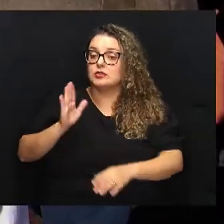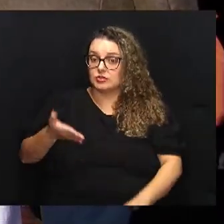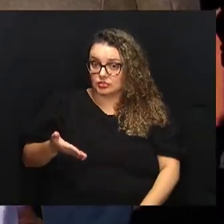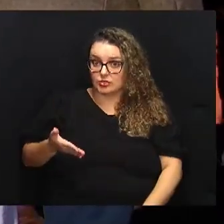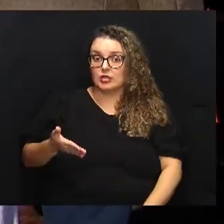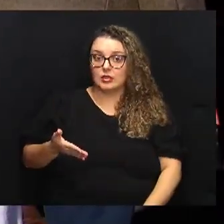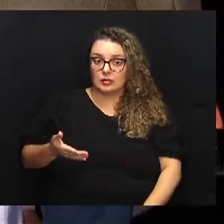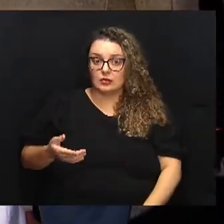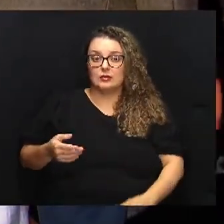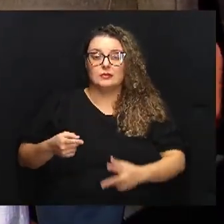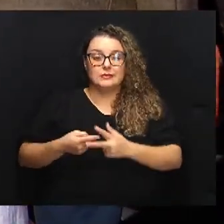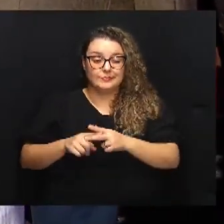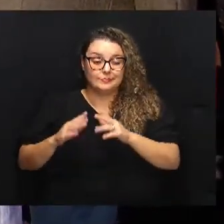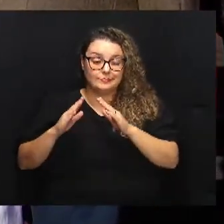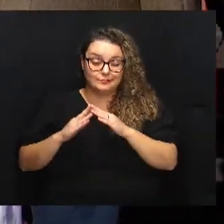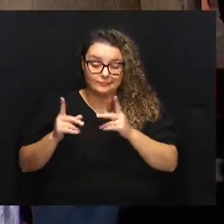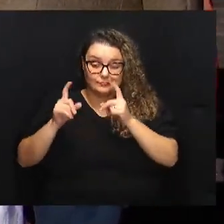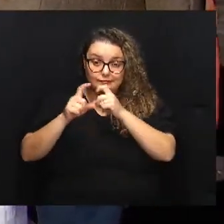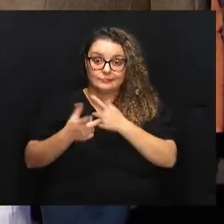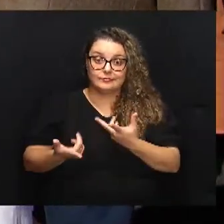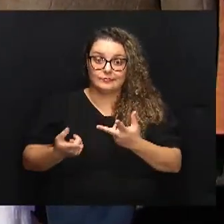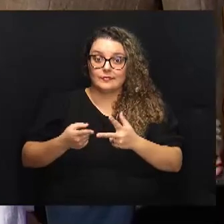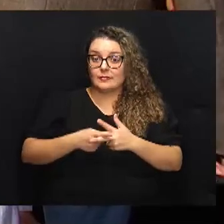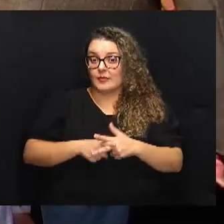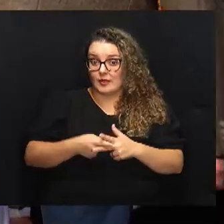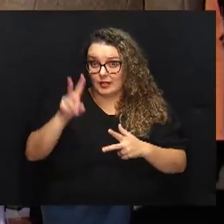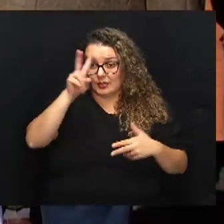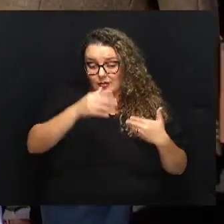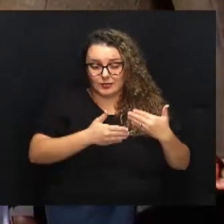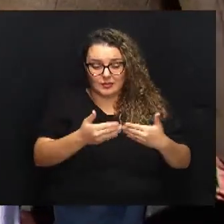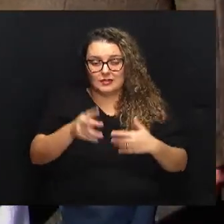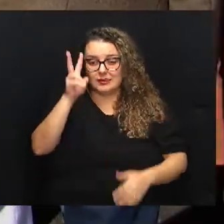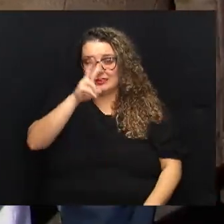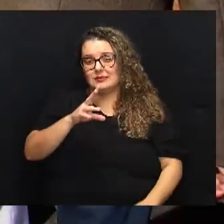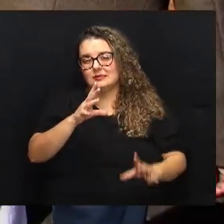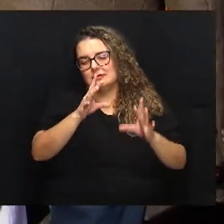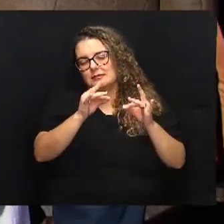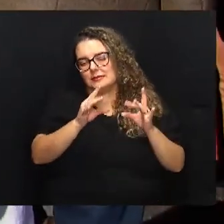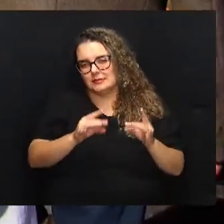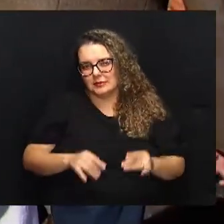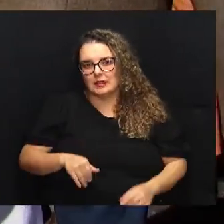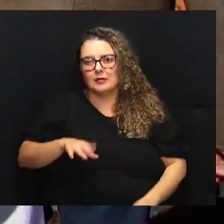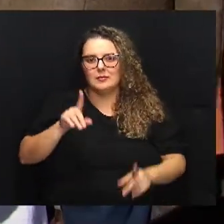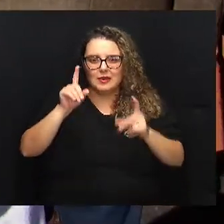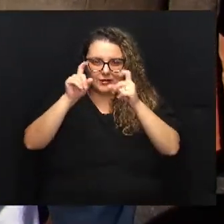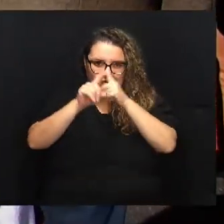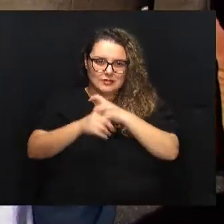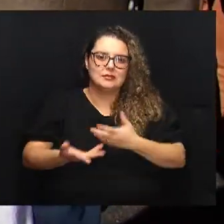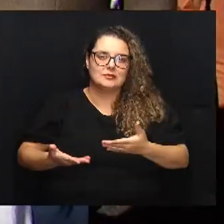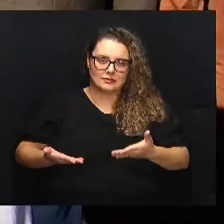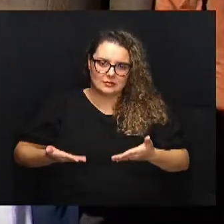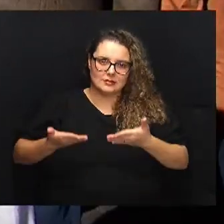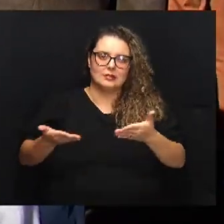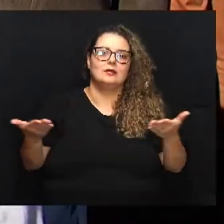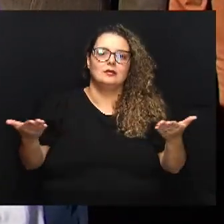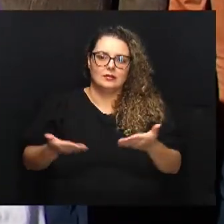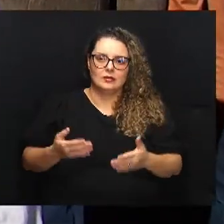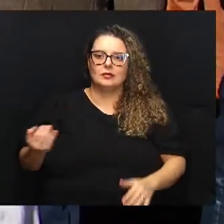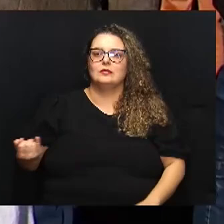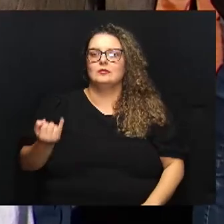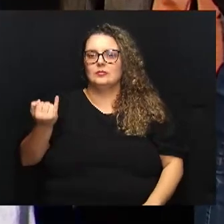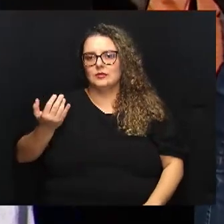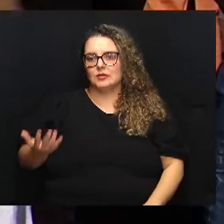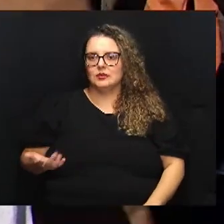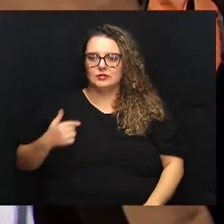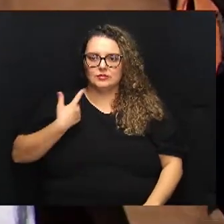é complicado. Uma reforma de um patrimônio histórico tem seus detalhes, é mais difícil. Então está sendo entregue hoje. O importante é que